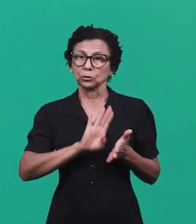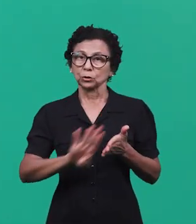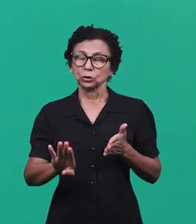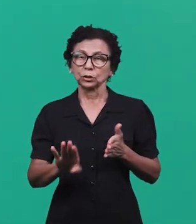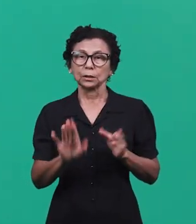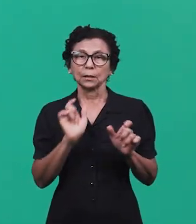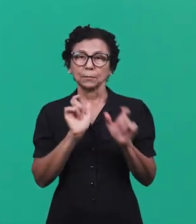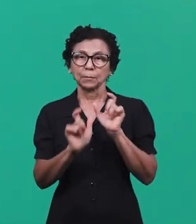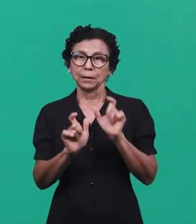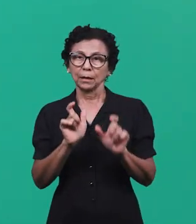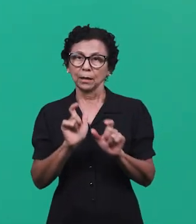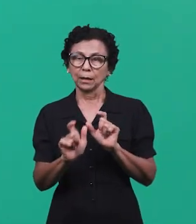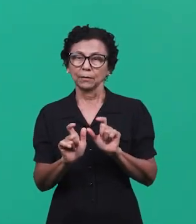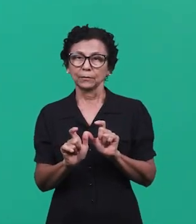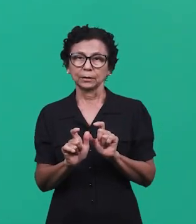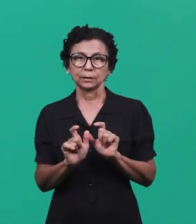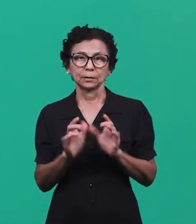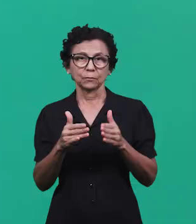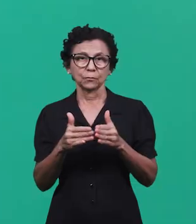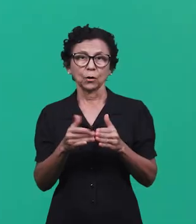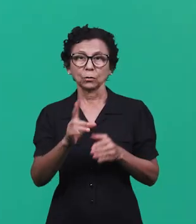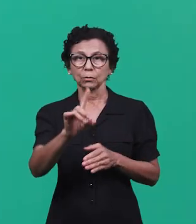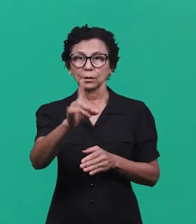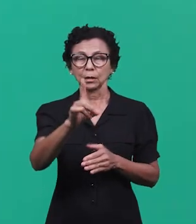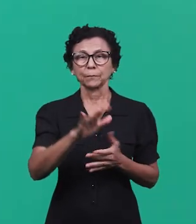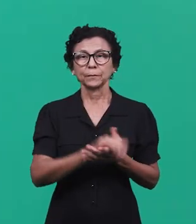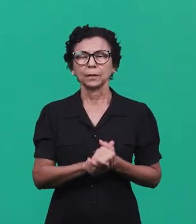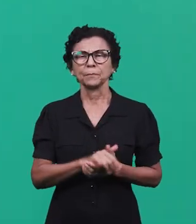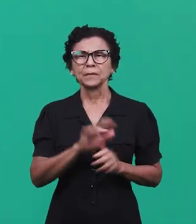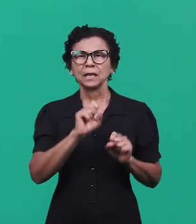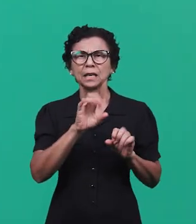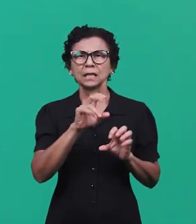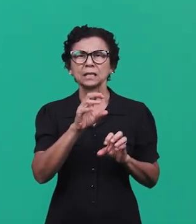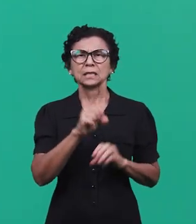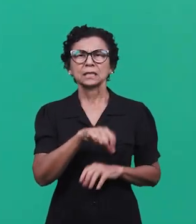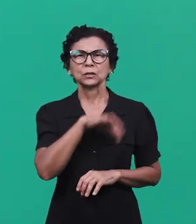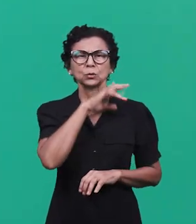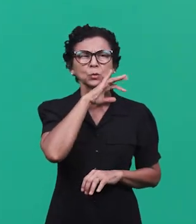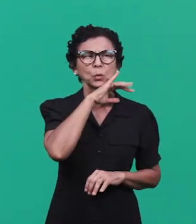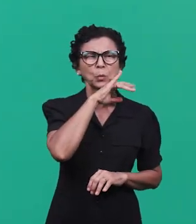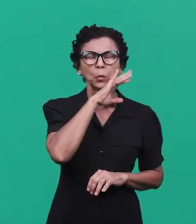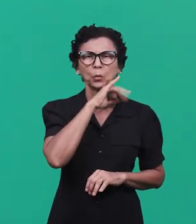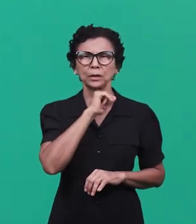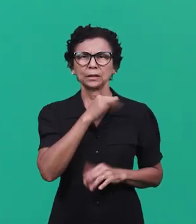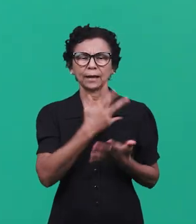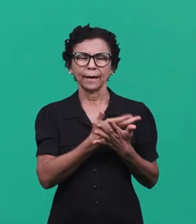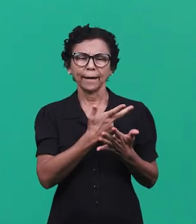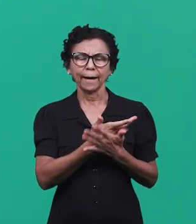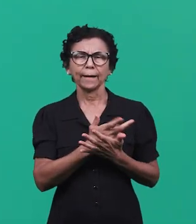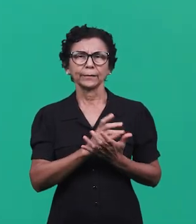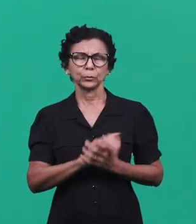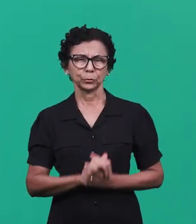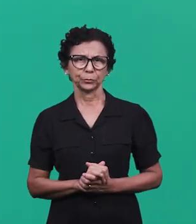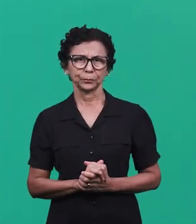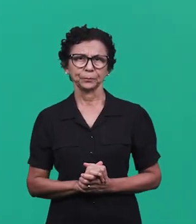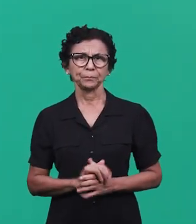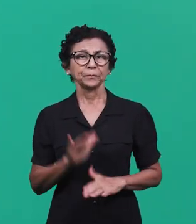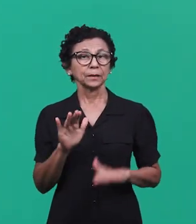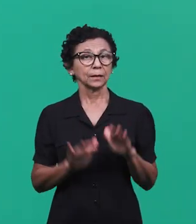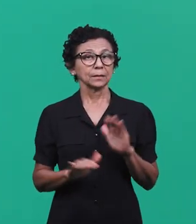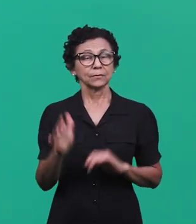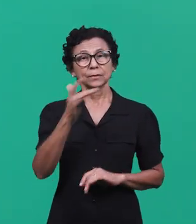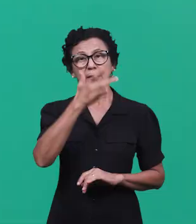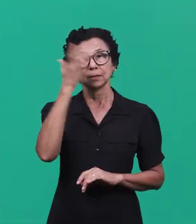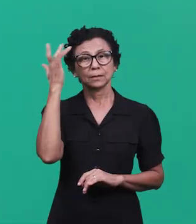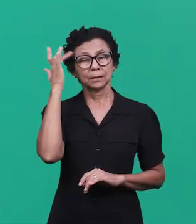Exemplo, maus ensinos, porque algumas crianças, em especial dentro do espectro autista, eles podem apresentar